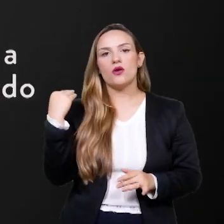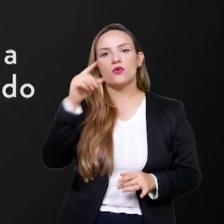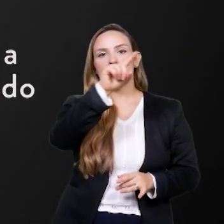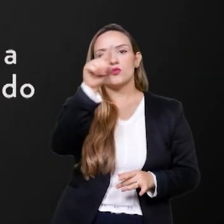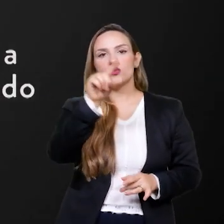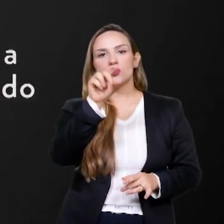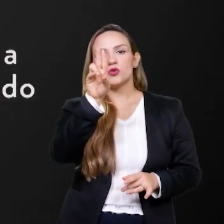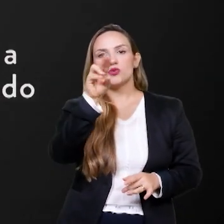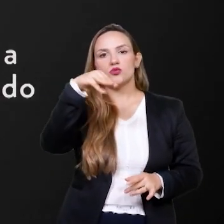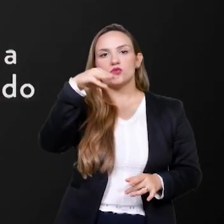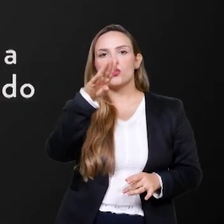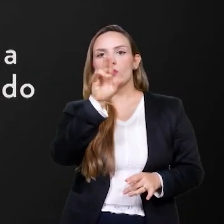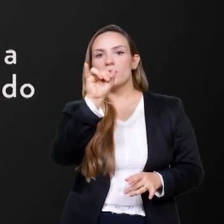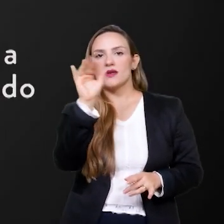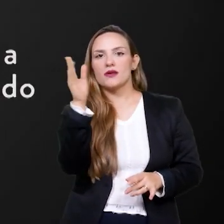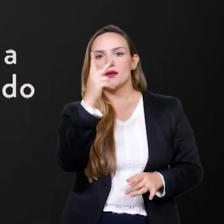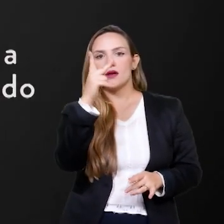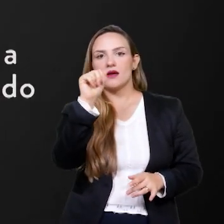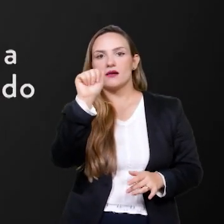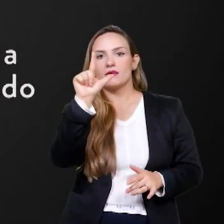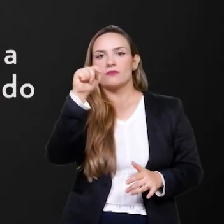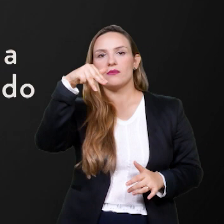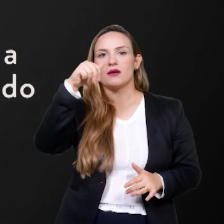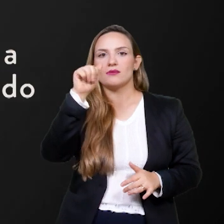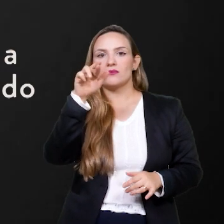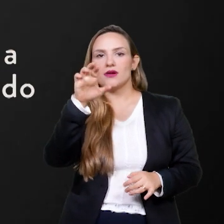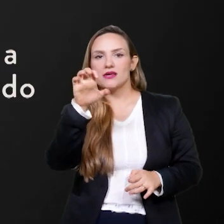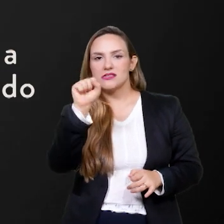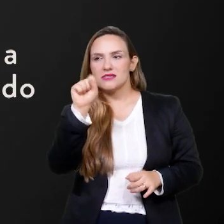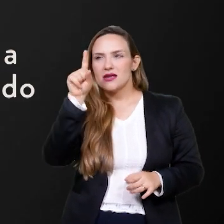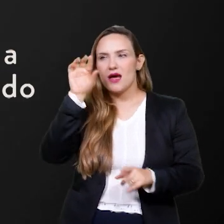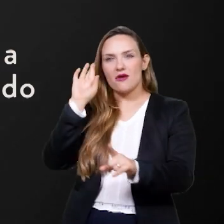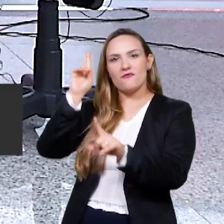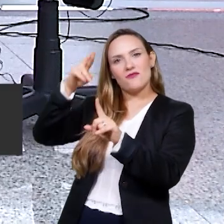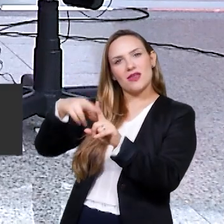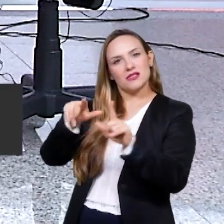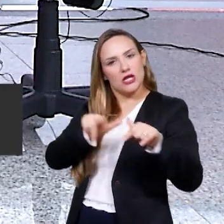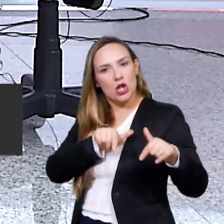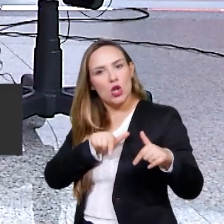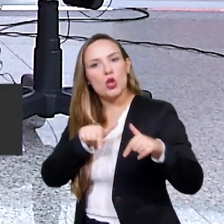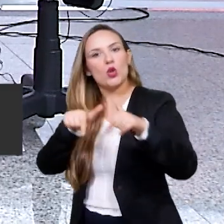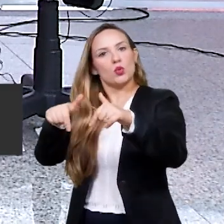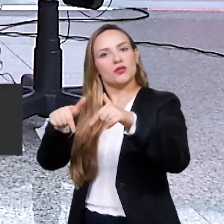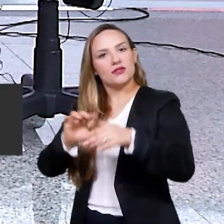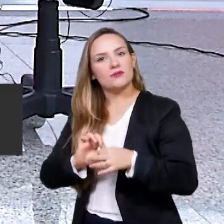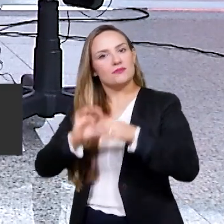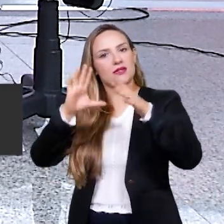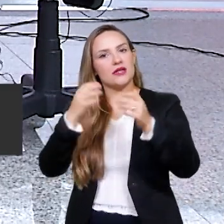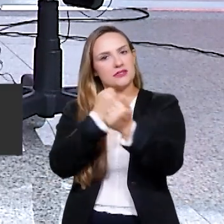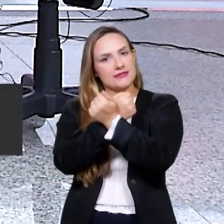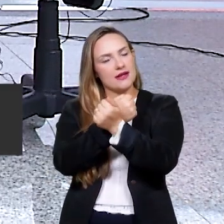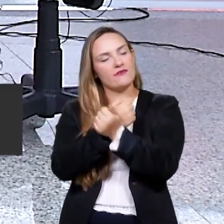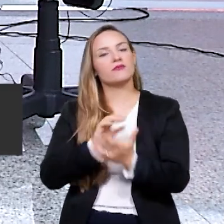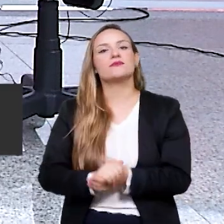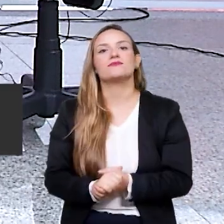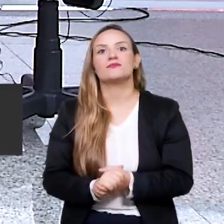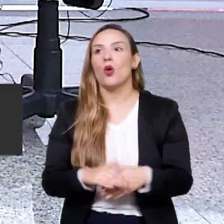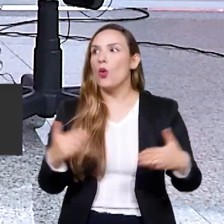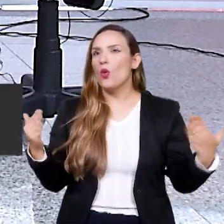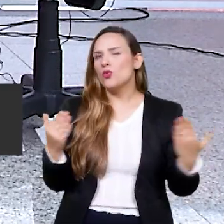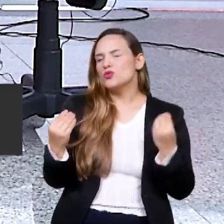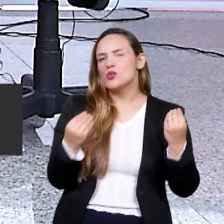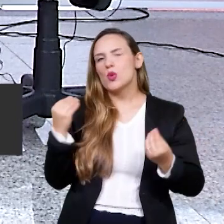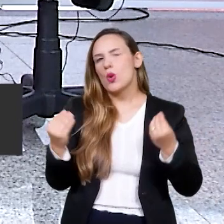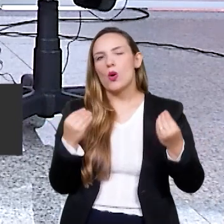dos Palmares, né, que é o símbolo da resistência na conquista da liberdade. O que traz para os dias atuais?